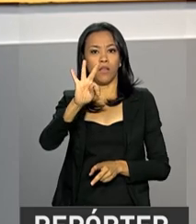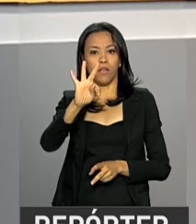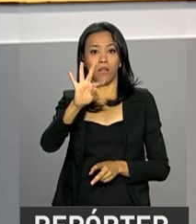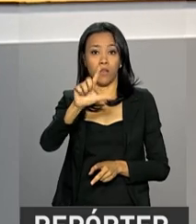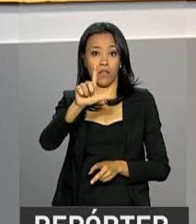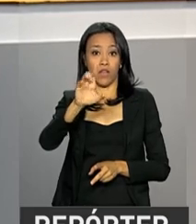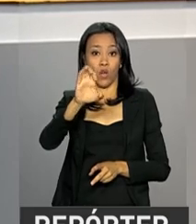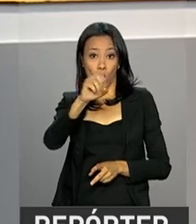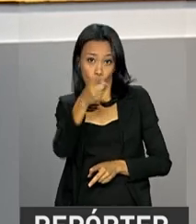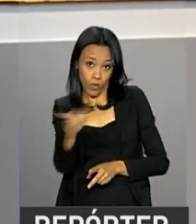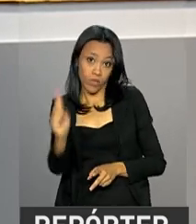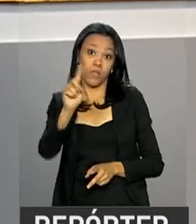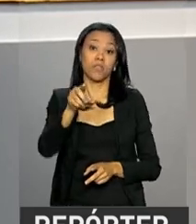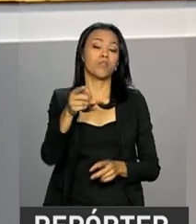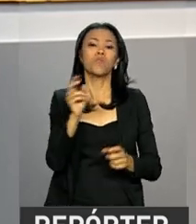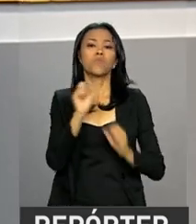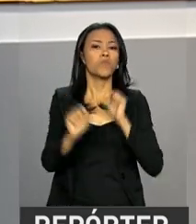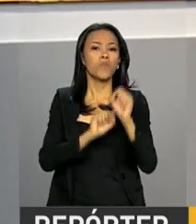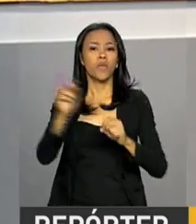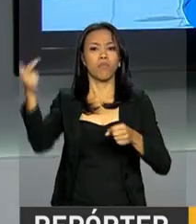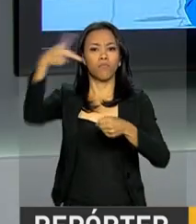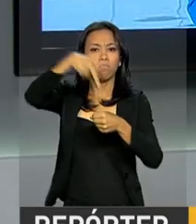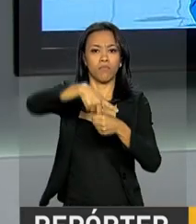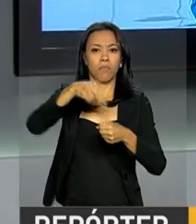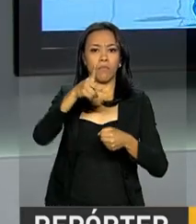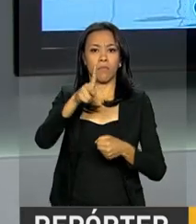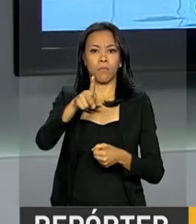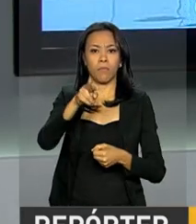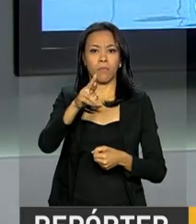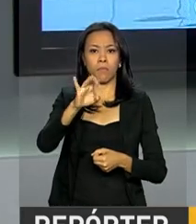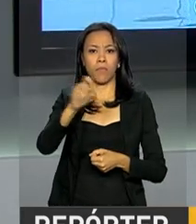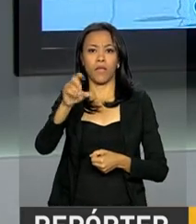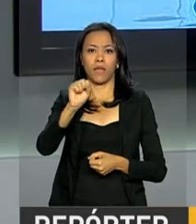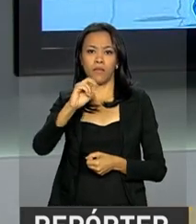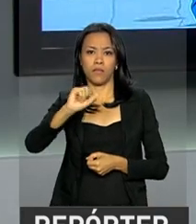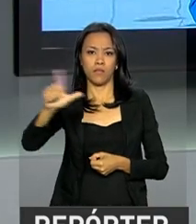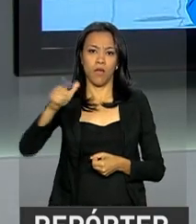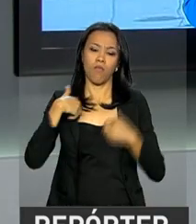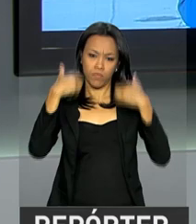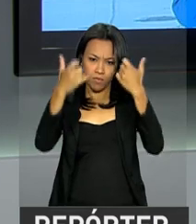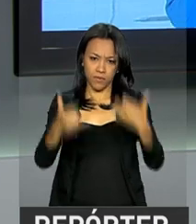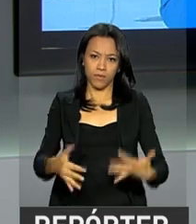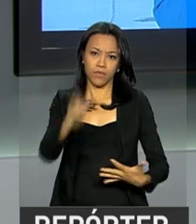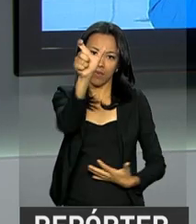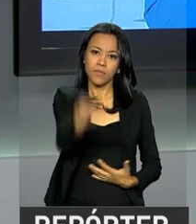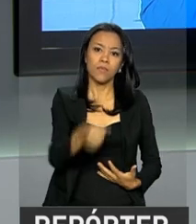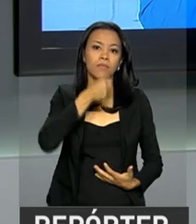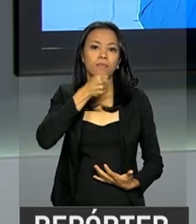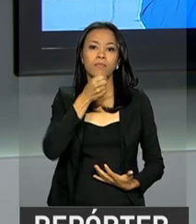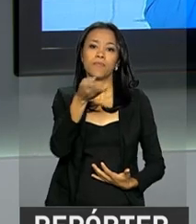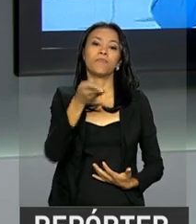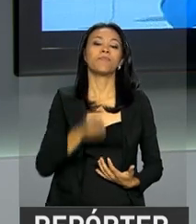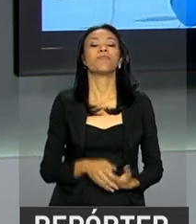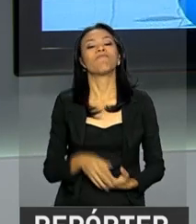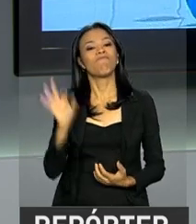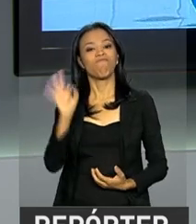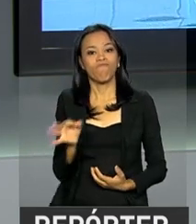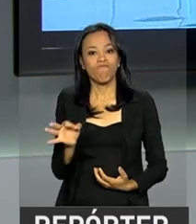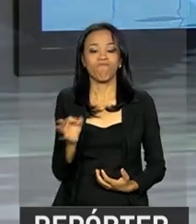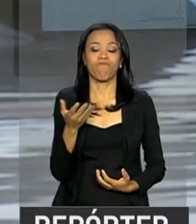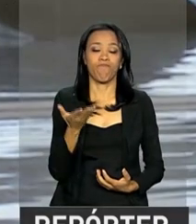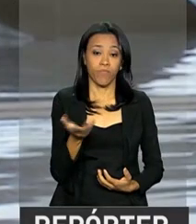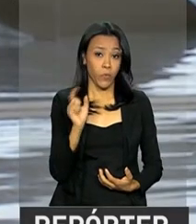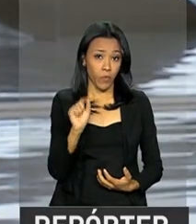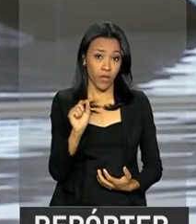Vamos então voltar a conversar com a repórter Mara Knupp, que tem os detalhes. Olá, Mara. Olá, Carolina. É isso mesmo.